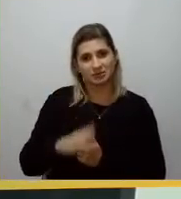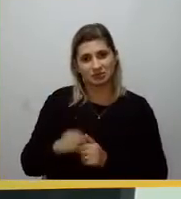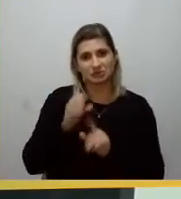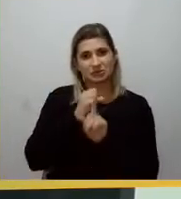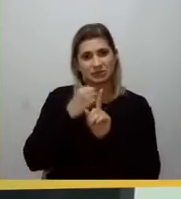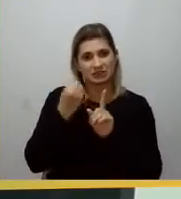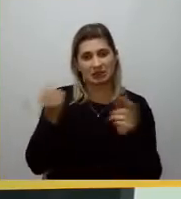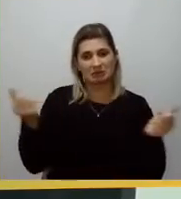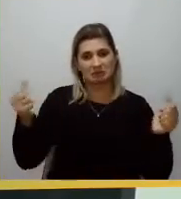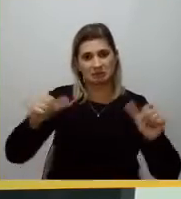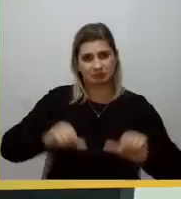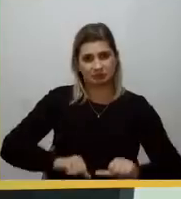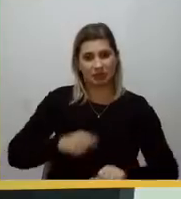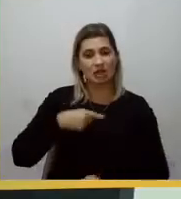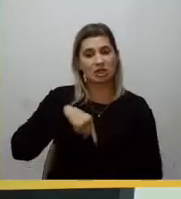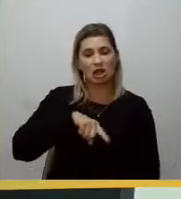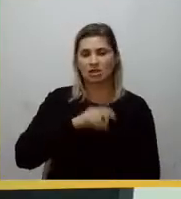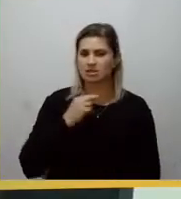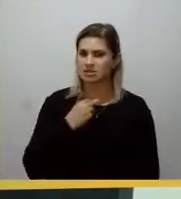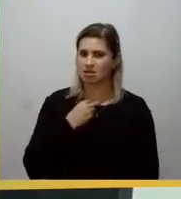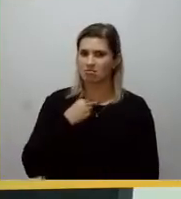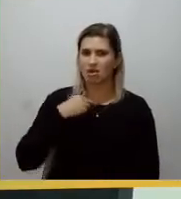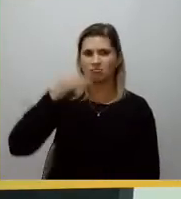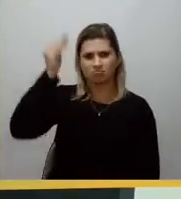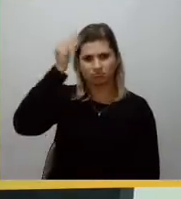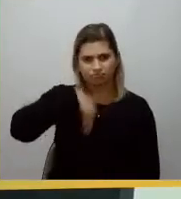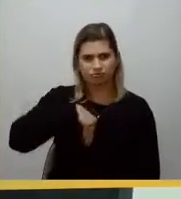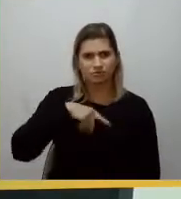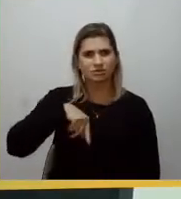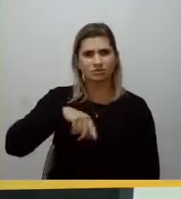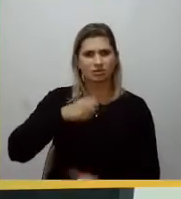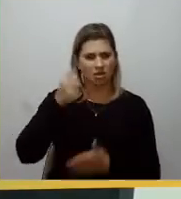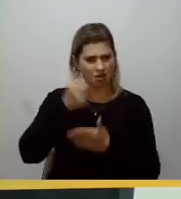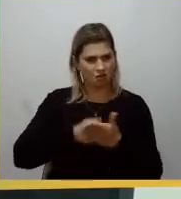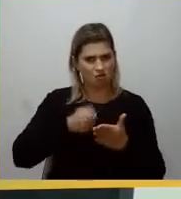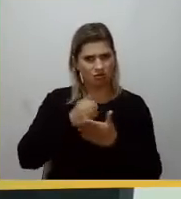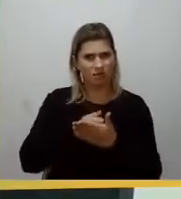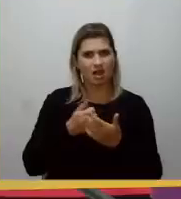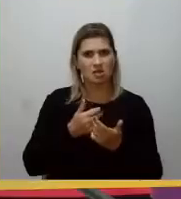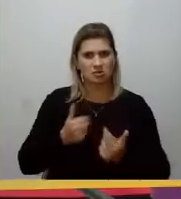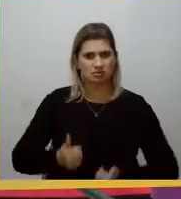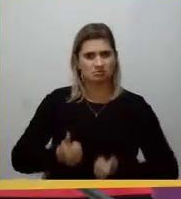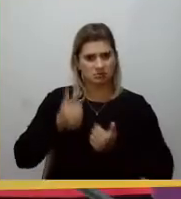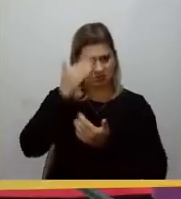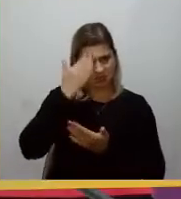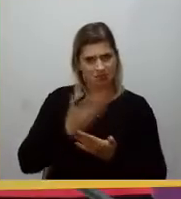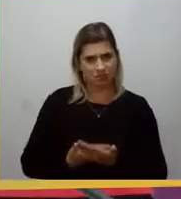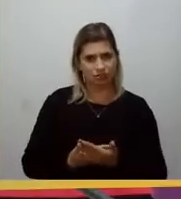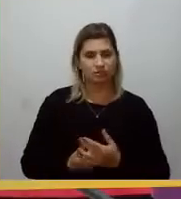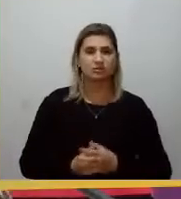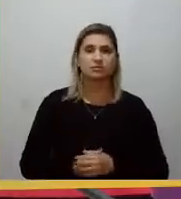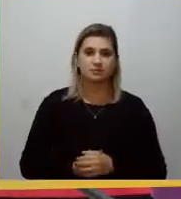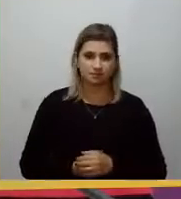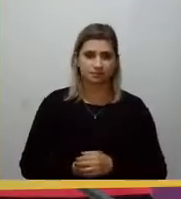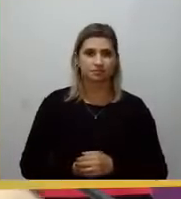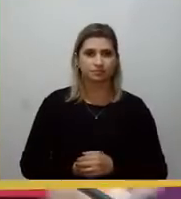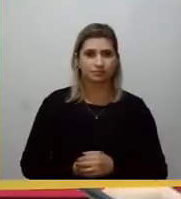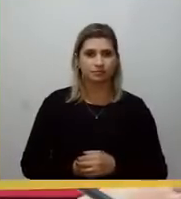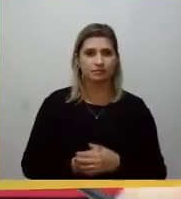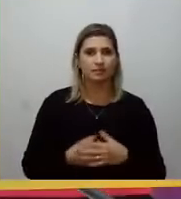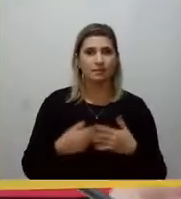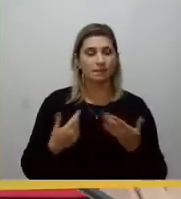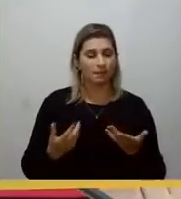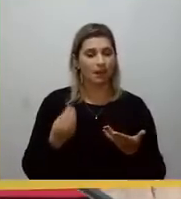que a gente não pode desistir e tem que lutar por aquilo que a gente acredita. Senhor Raimundo, aproveitando o espaço, a gente usa,